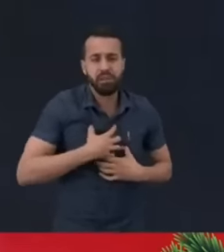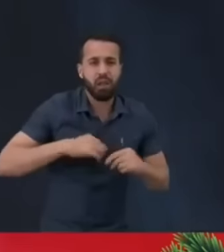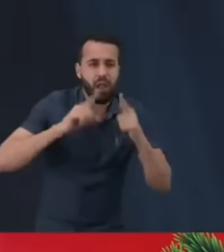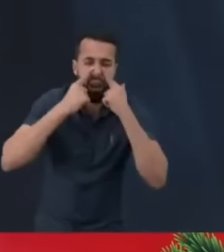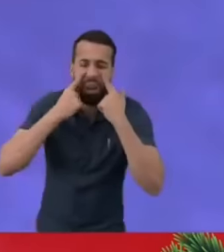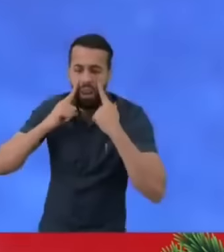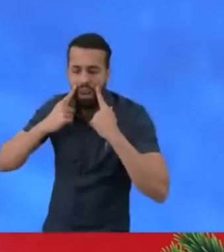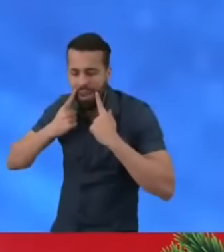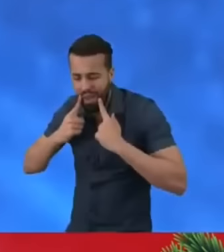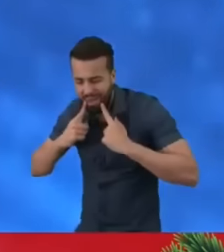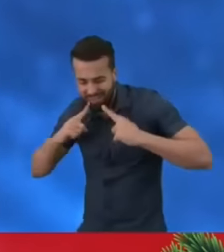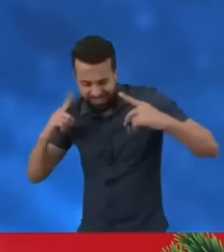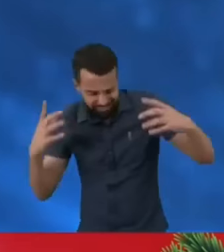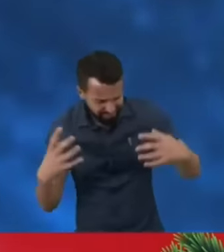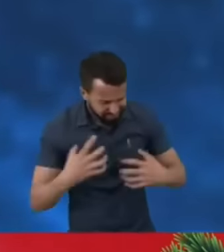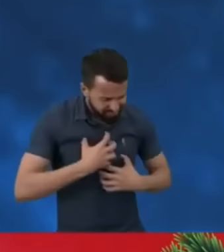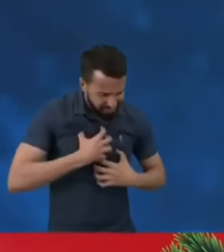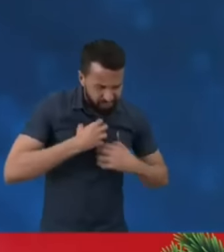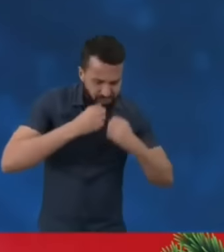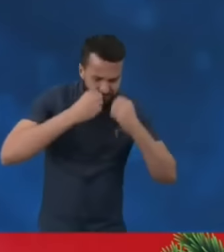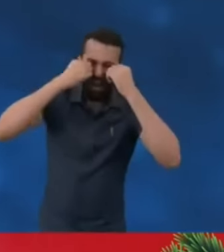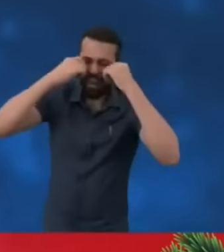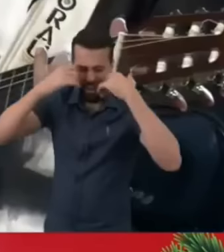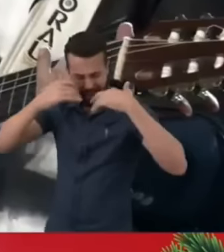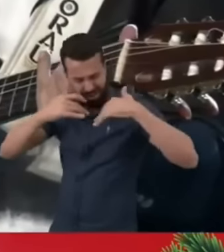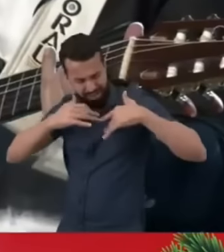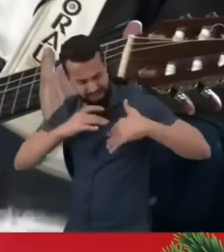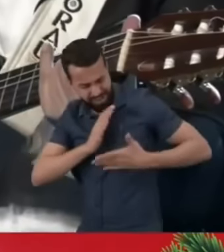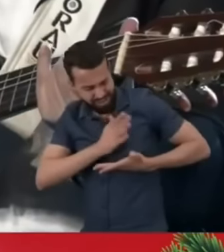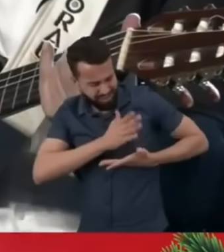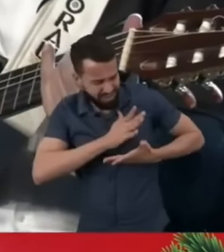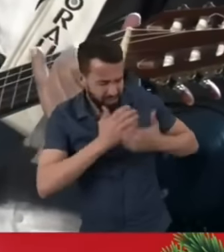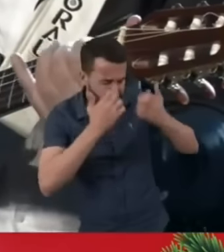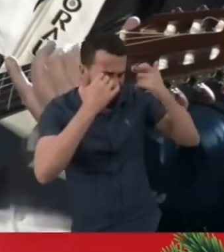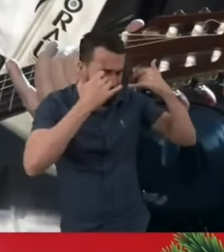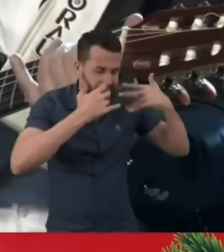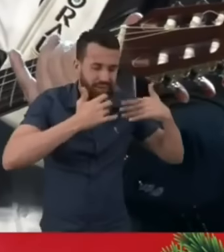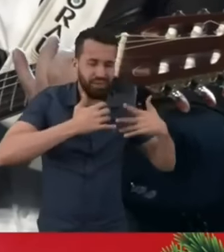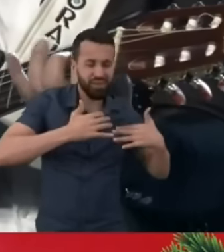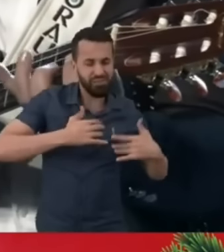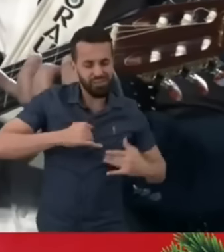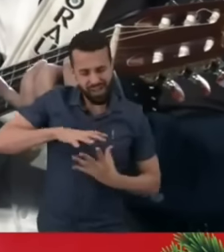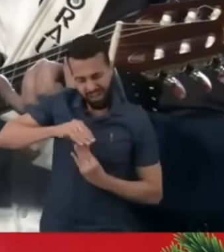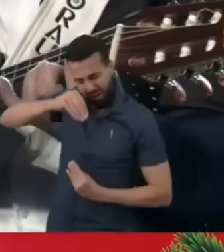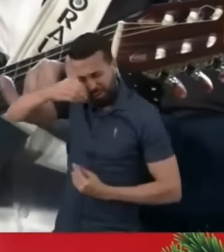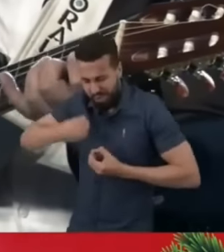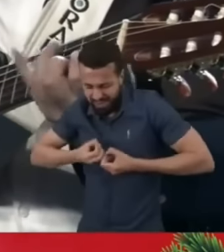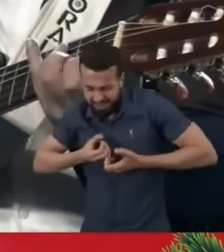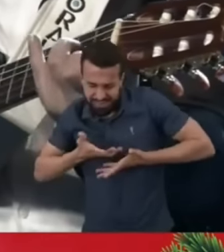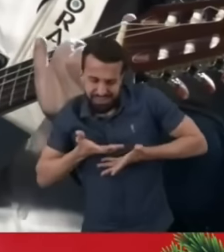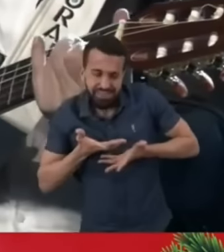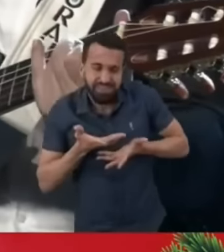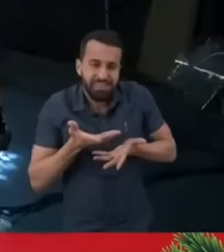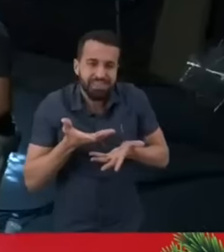lágrimas que invadem meu coração, lágrimas, palavras da alma,